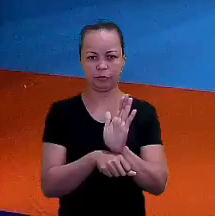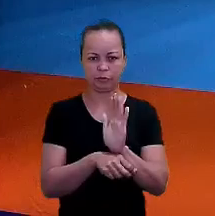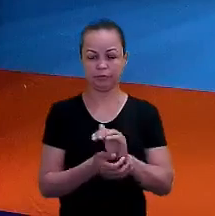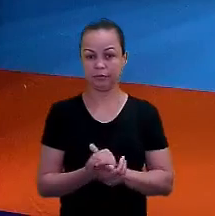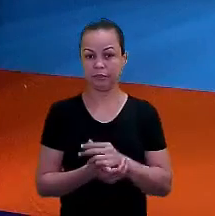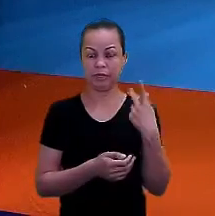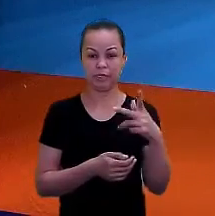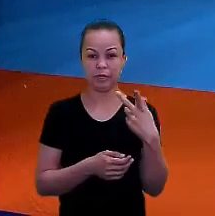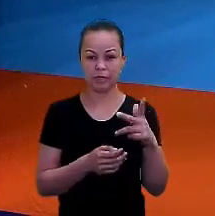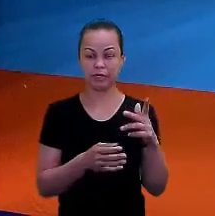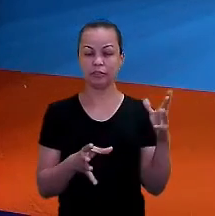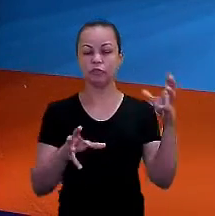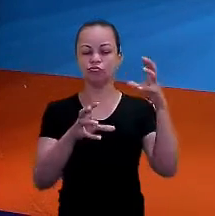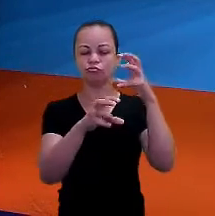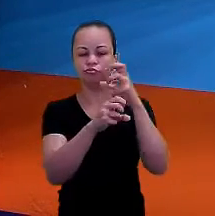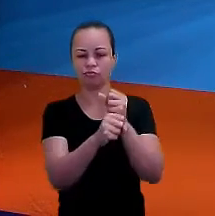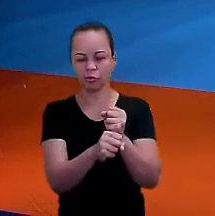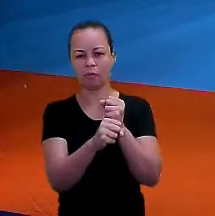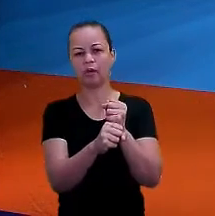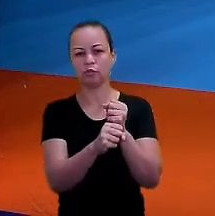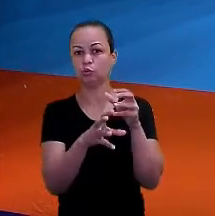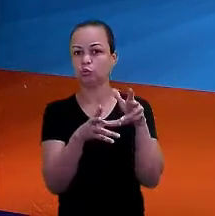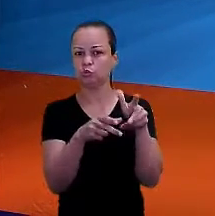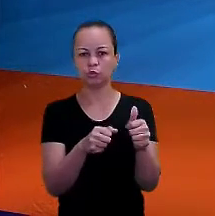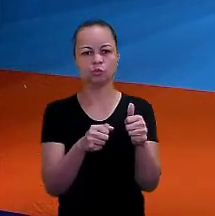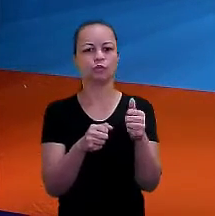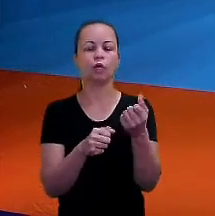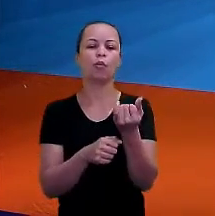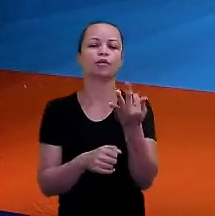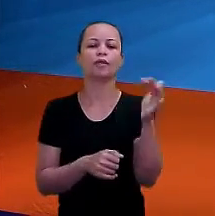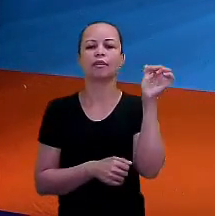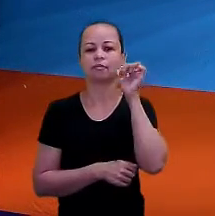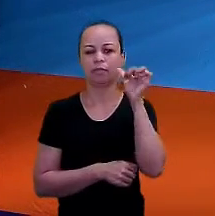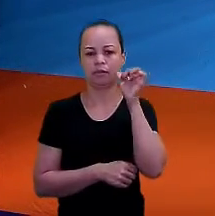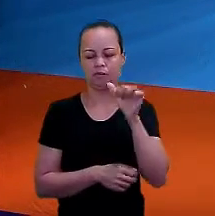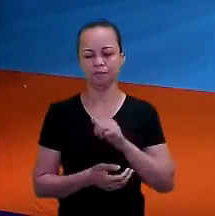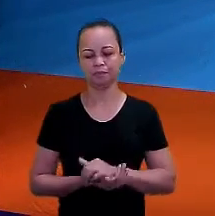vai me dar a quantidade de menina na turma, tá certo? Então, quando